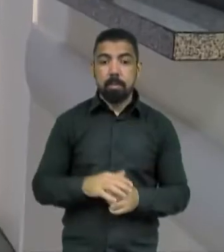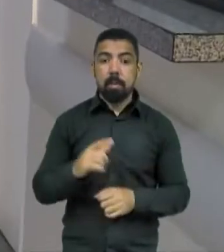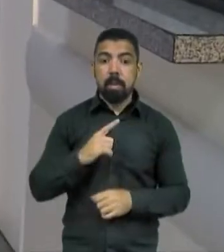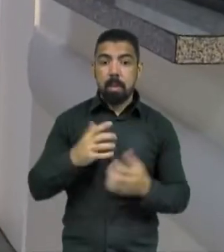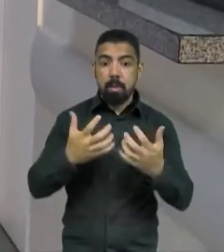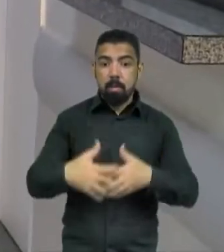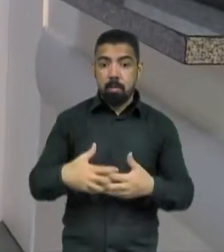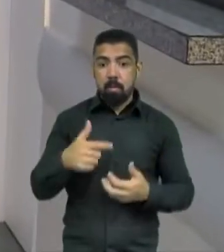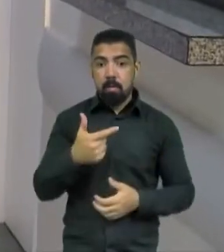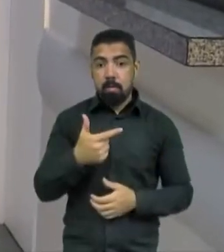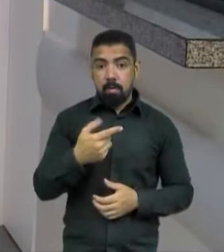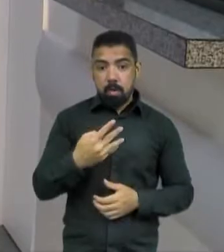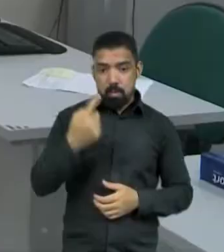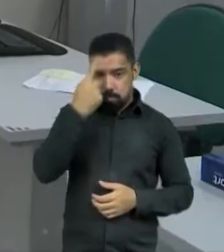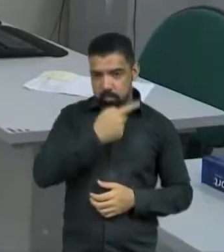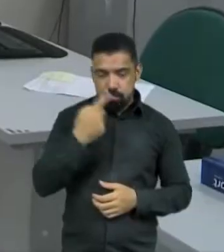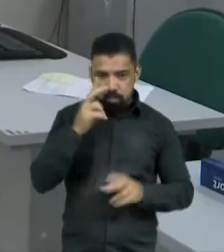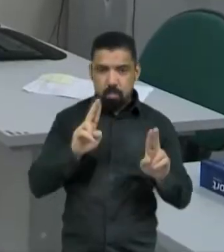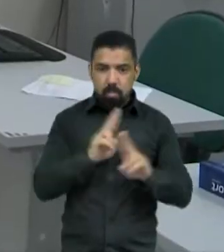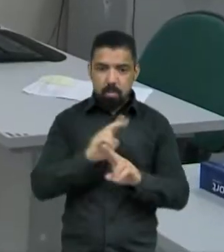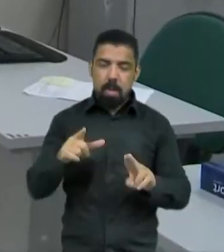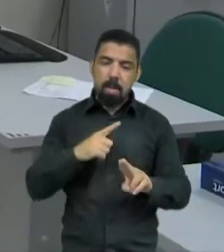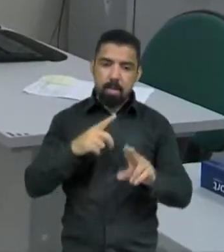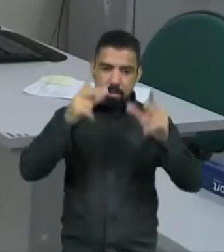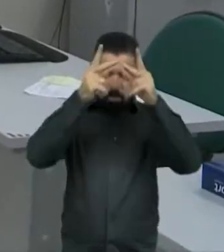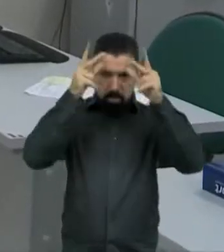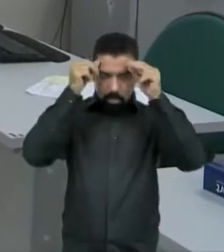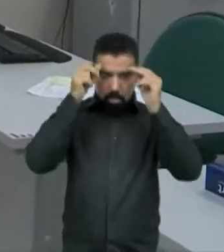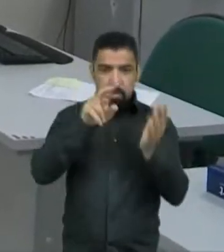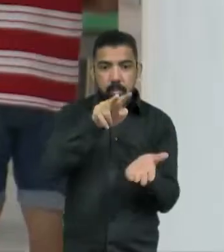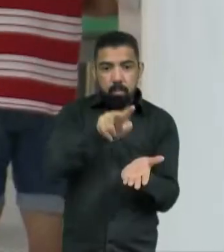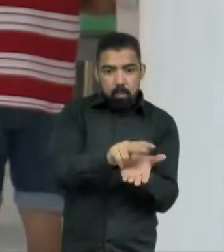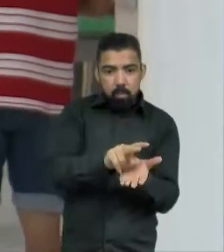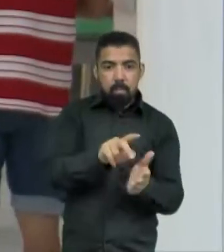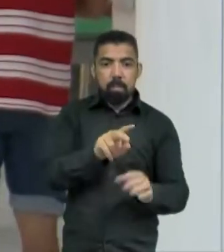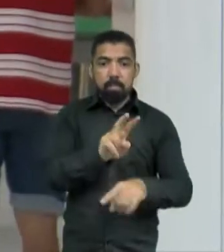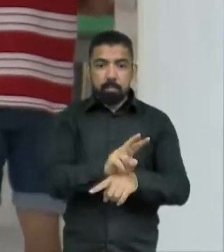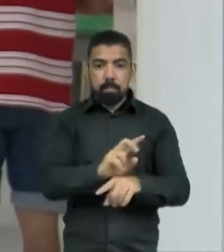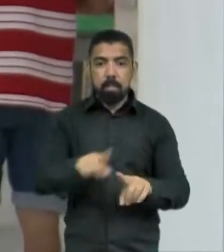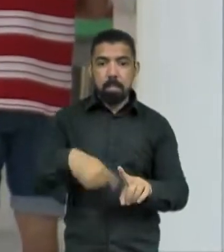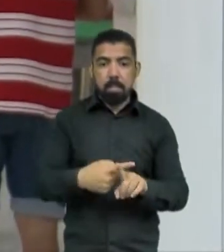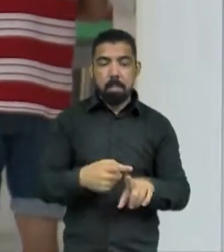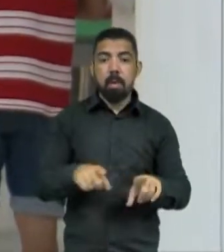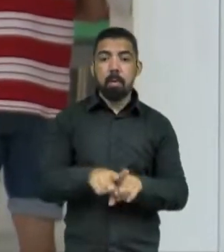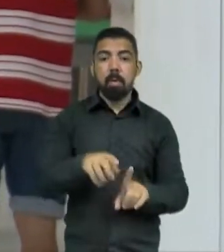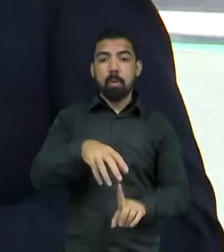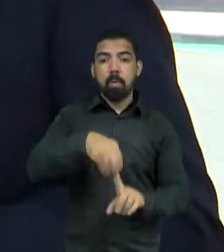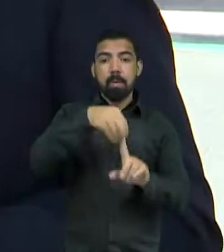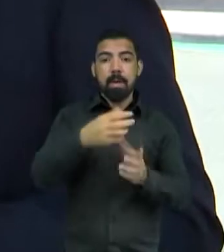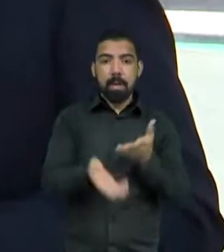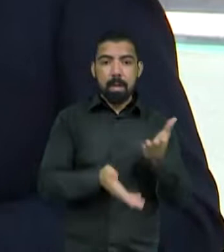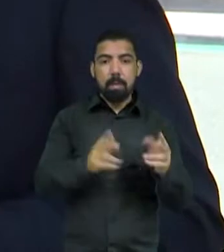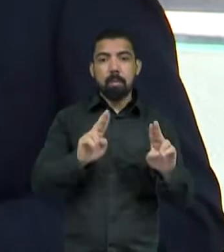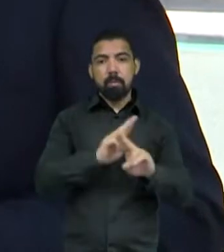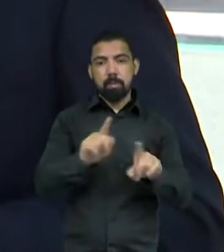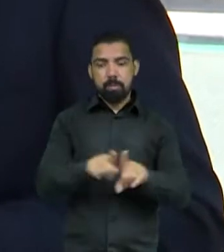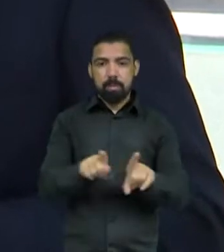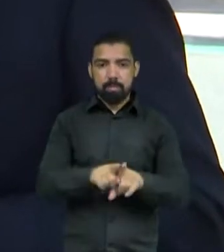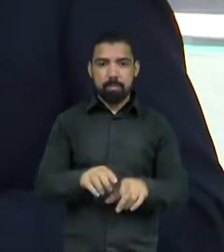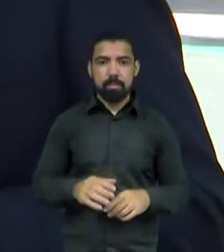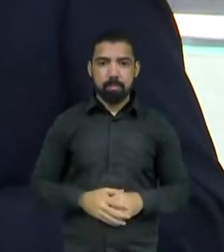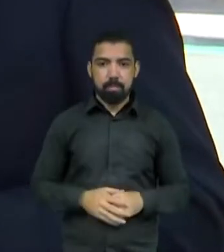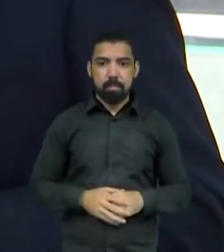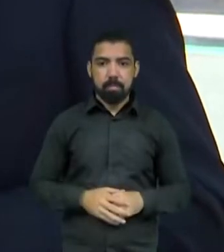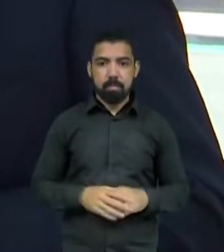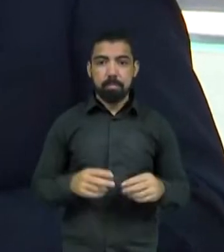para emergências e tem enfermaria, leitos de observação e unidades de tratamento de urgência. Inaugurada em agosto